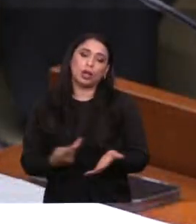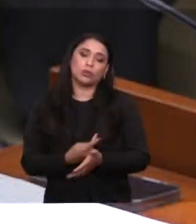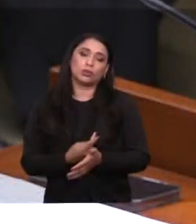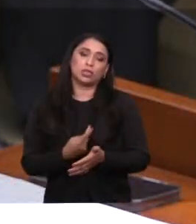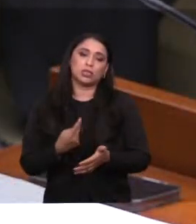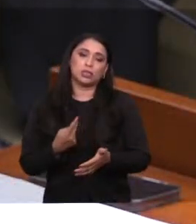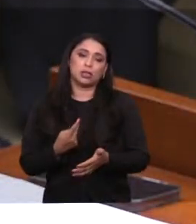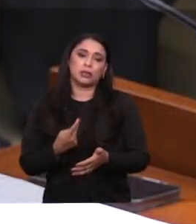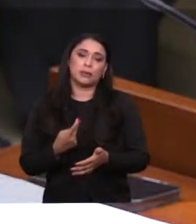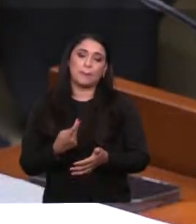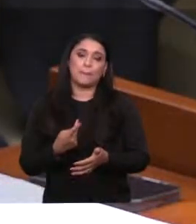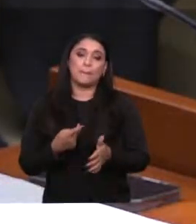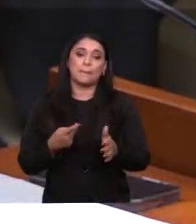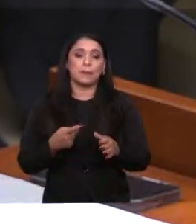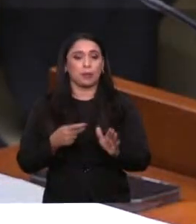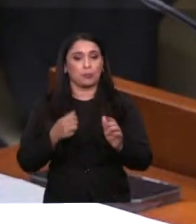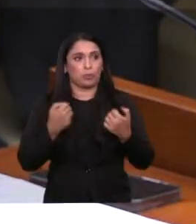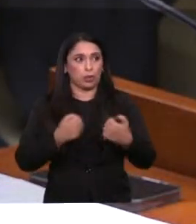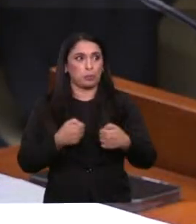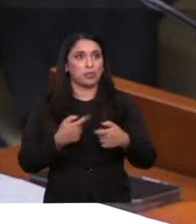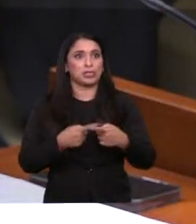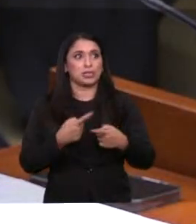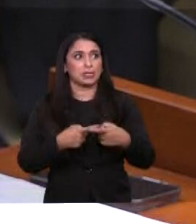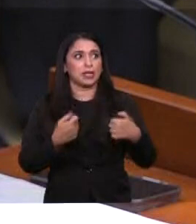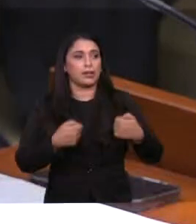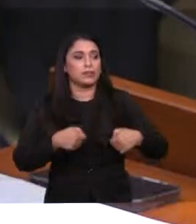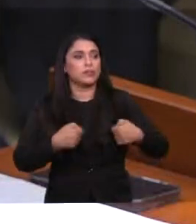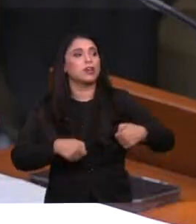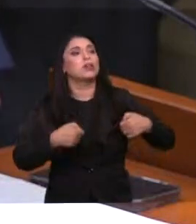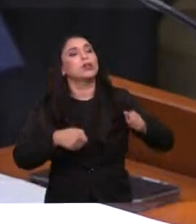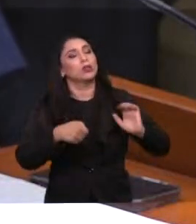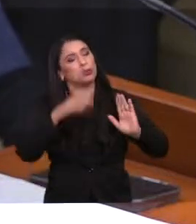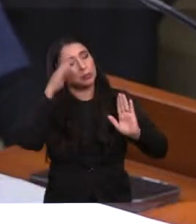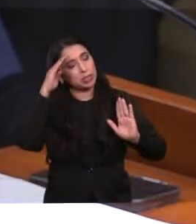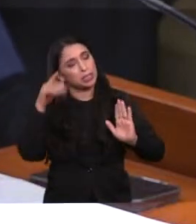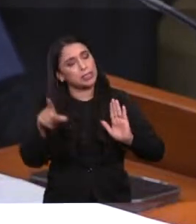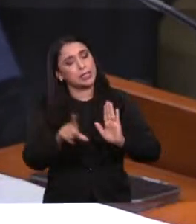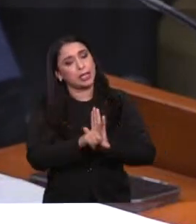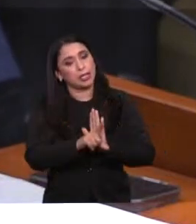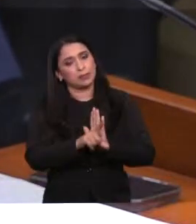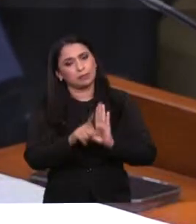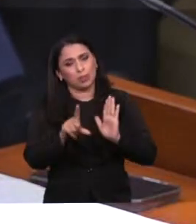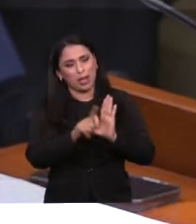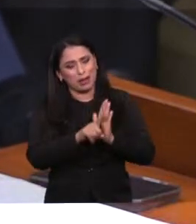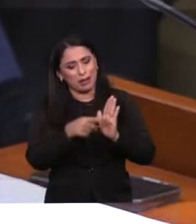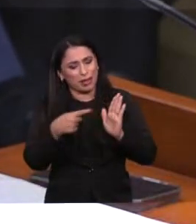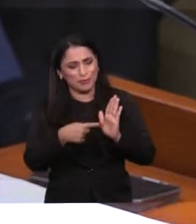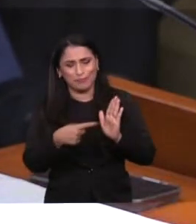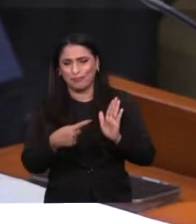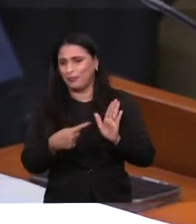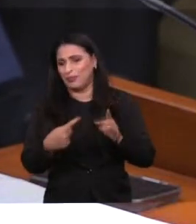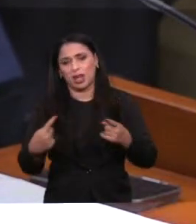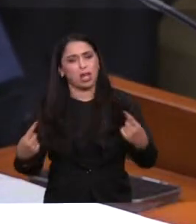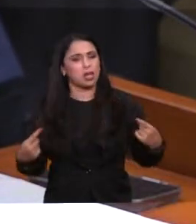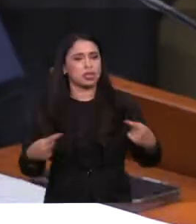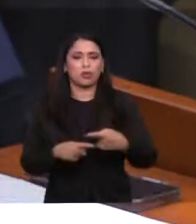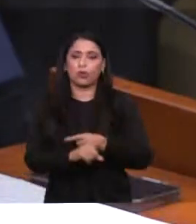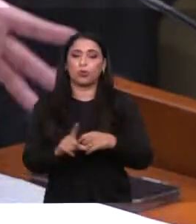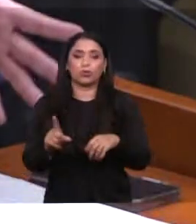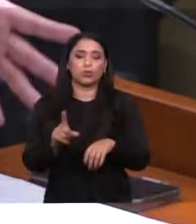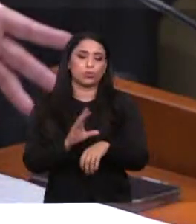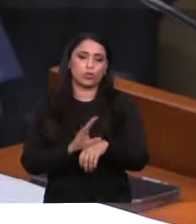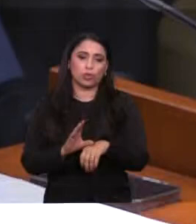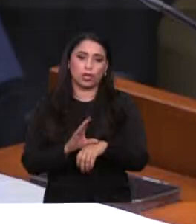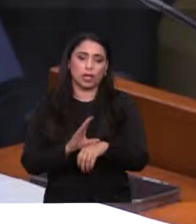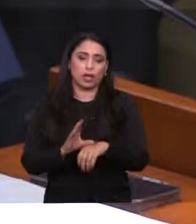em virtude da lei. Então, a lei, no nosso entender, é absolutamente inconstitucional, pelo prazo